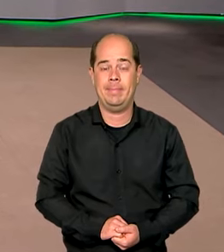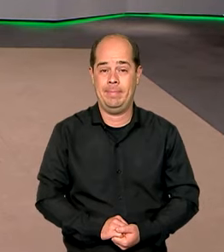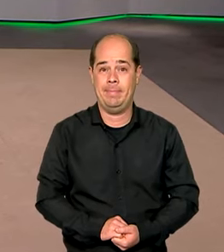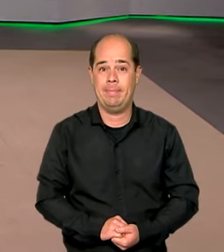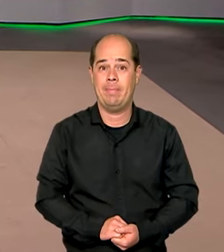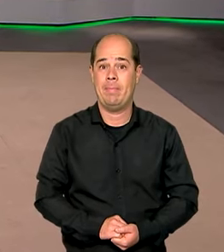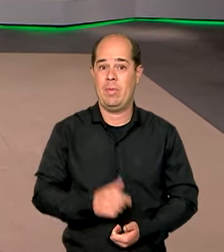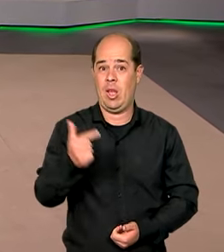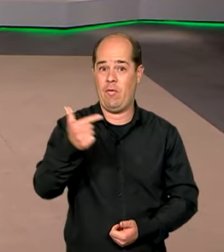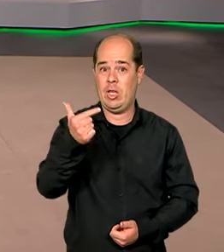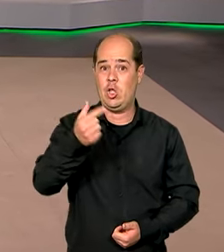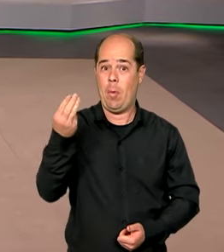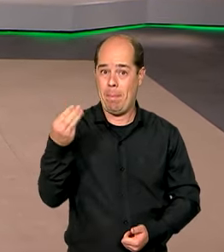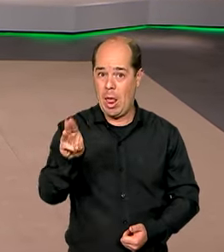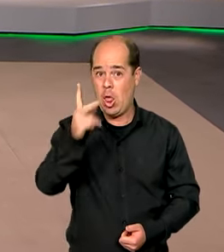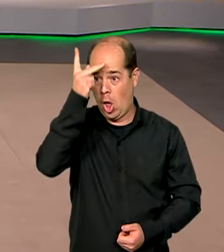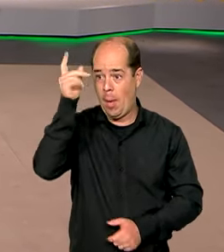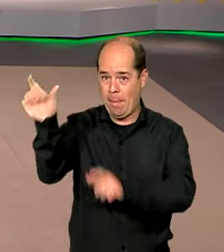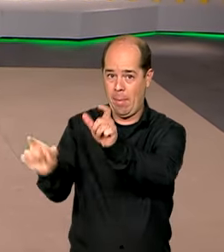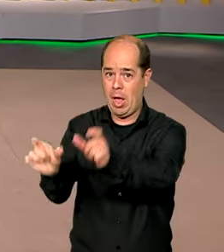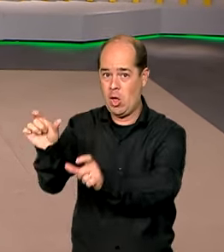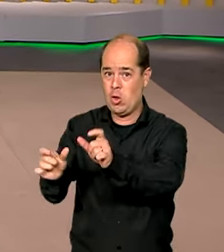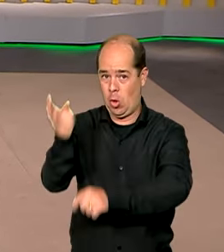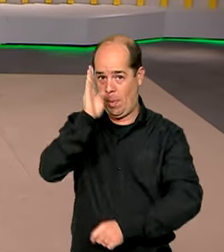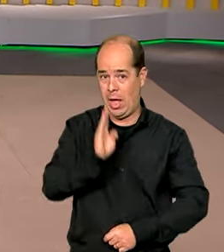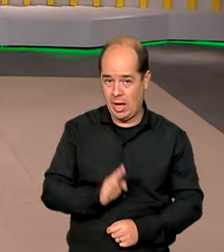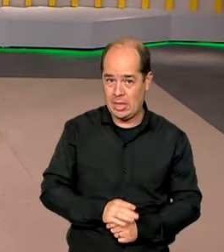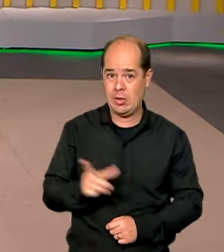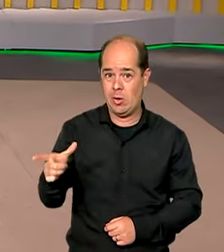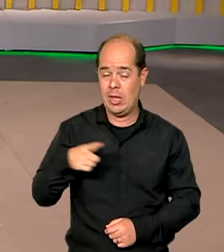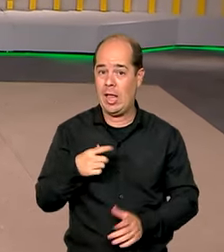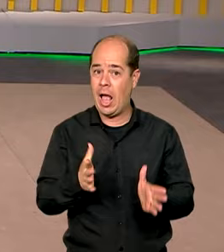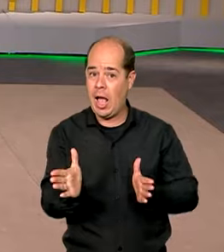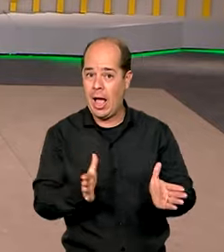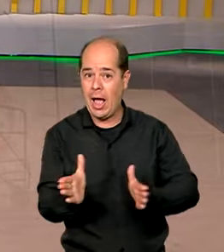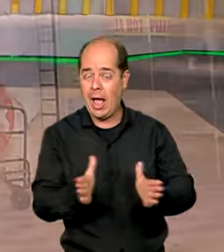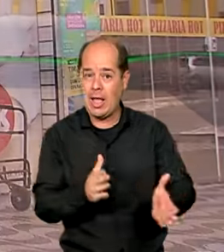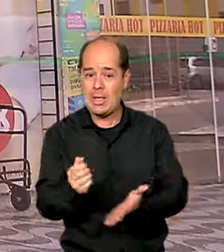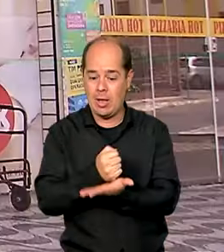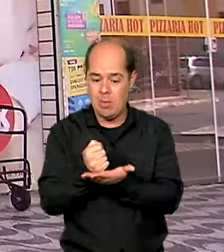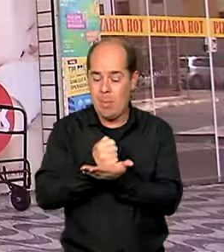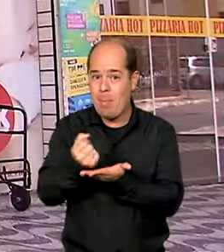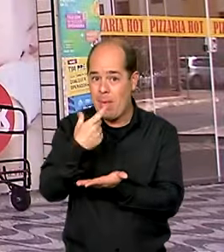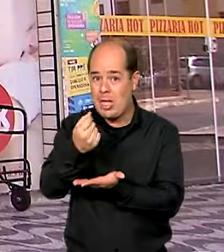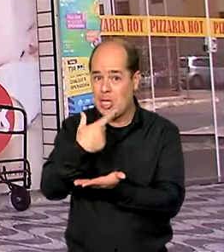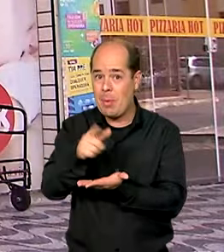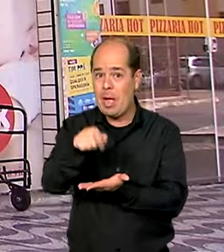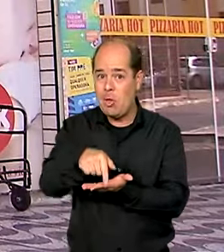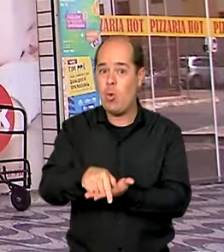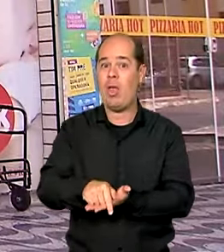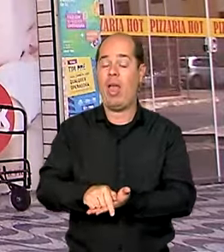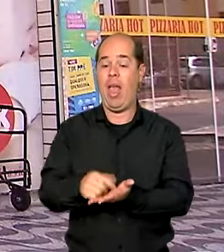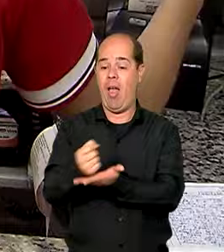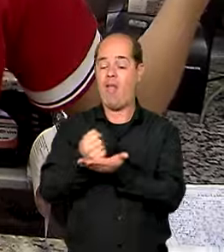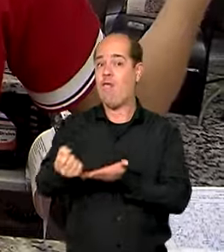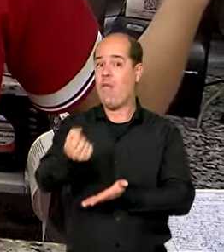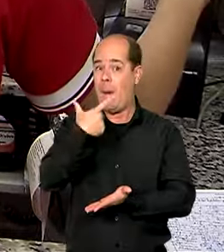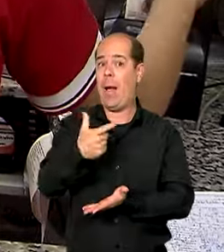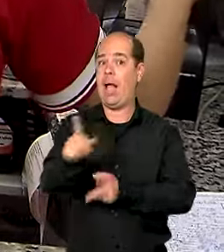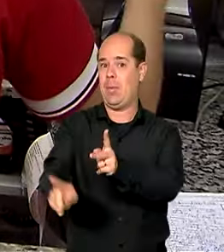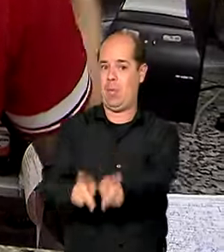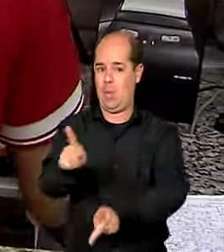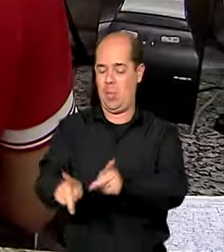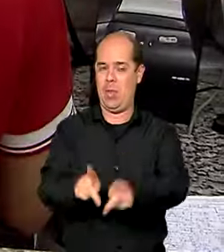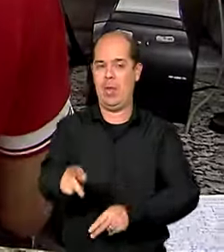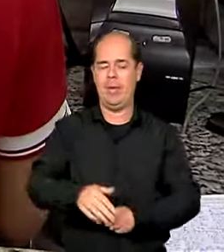22 milhões de brasileiros tiveram acesso este ano a medicamentos por meio do programa Farmácia Popular. Com isso,